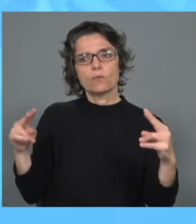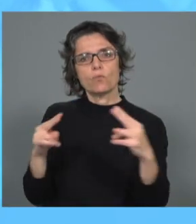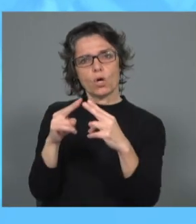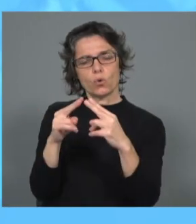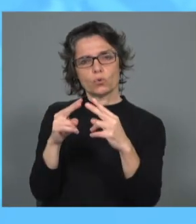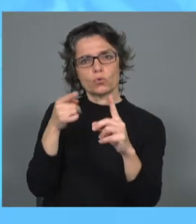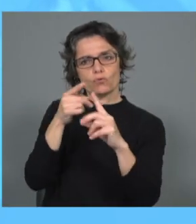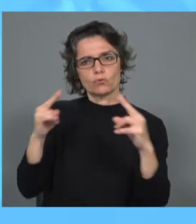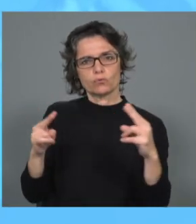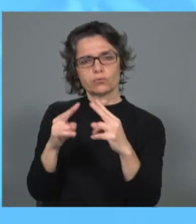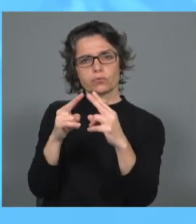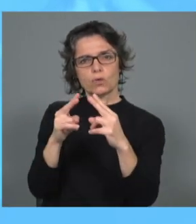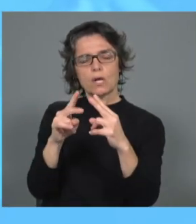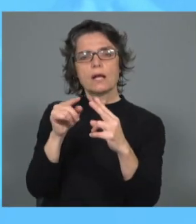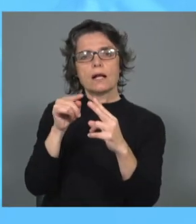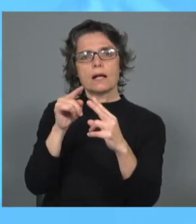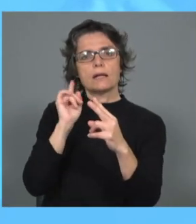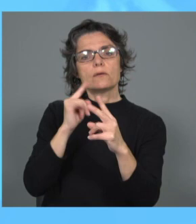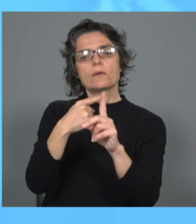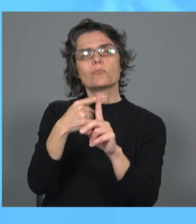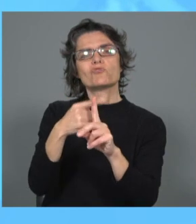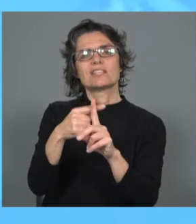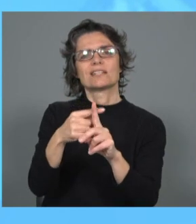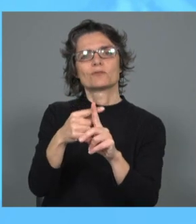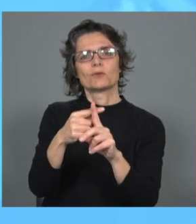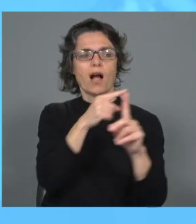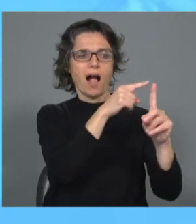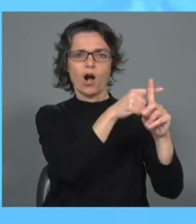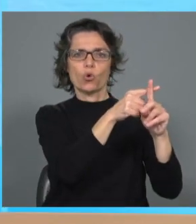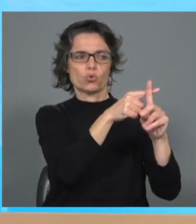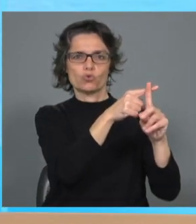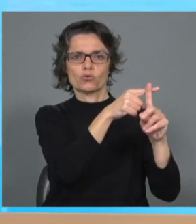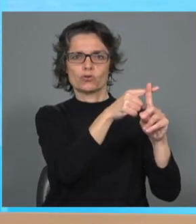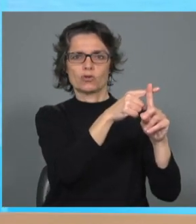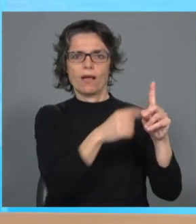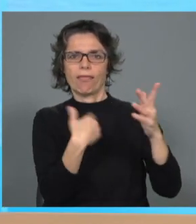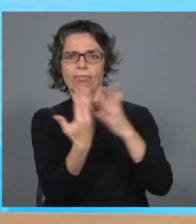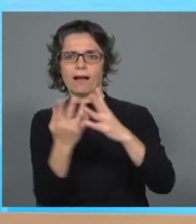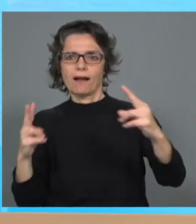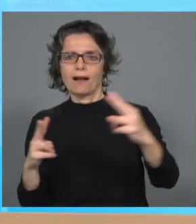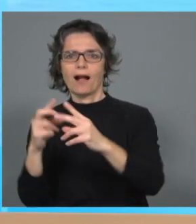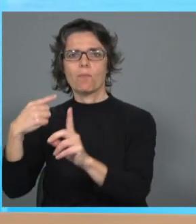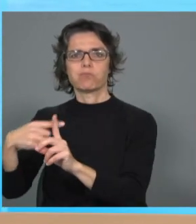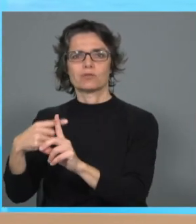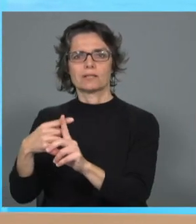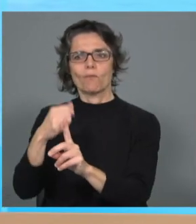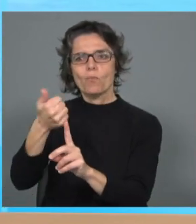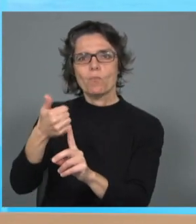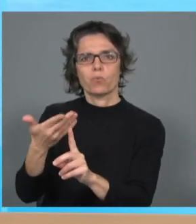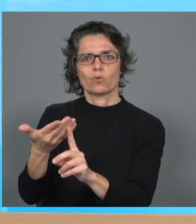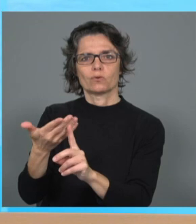dimensão de dor, está uma dimensão de encontro que a cruz provoca, e sentiu isso na Arquidiocese de Évora?